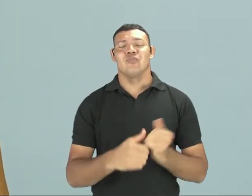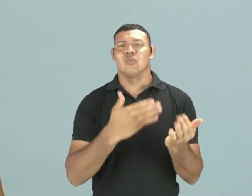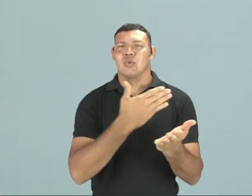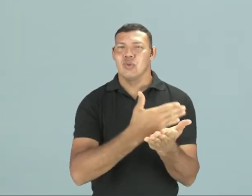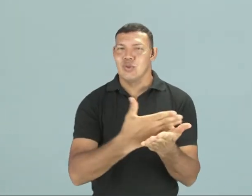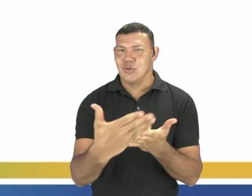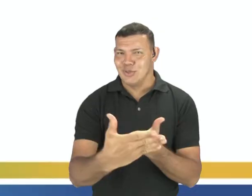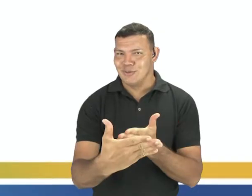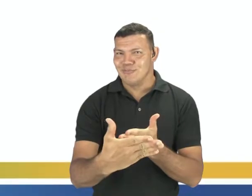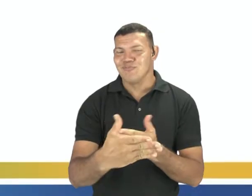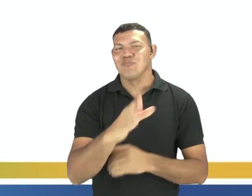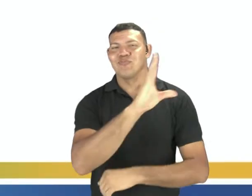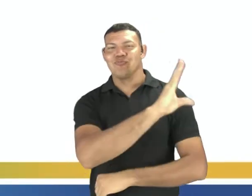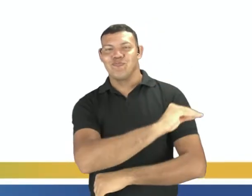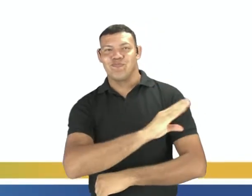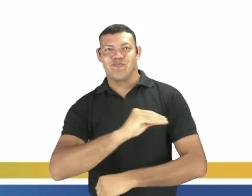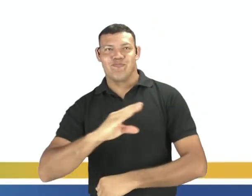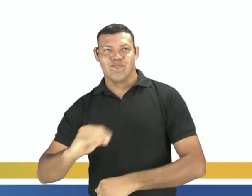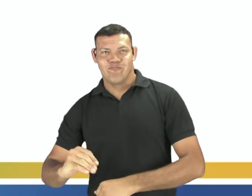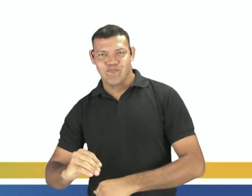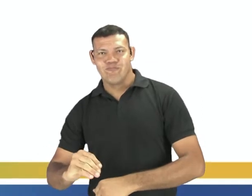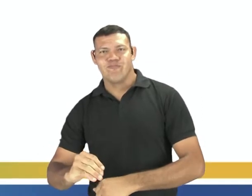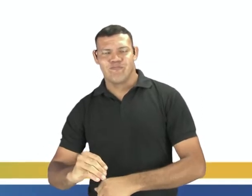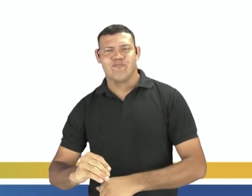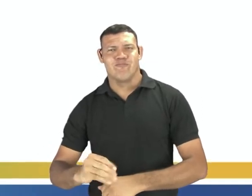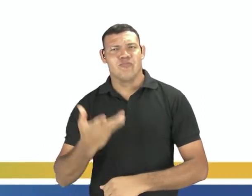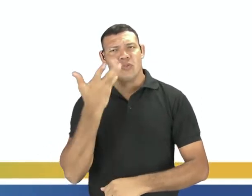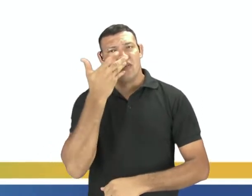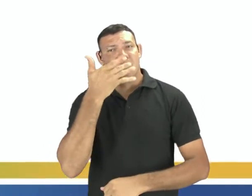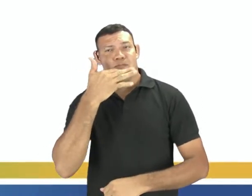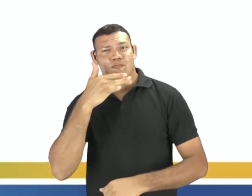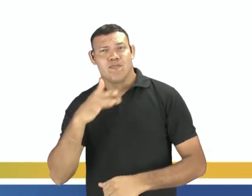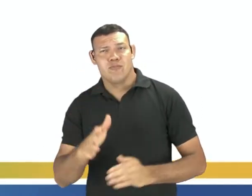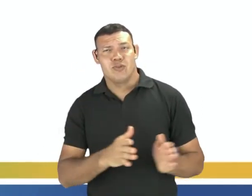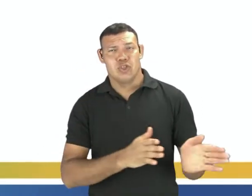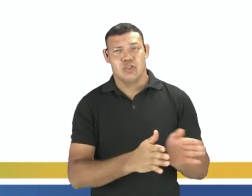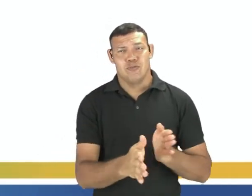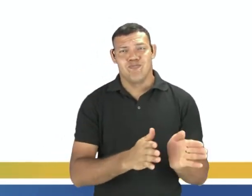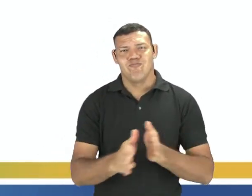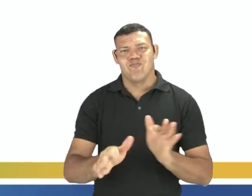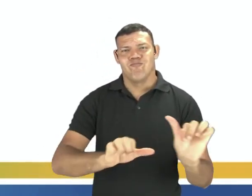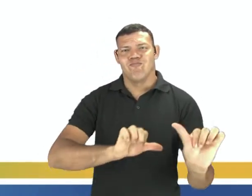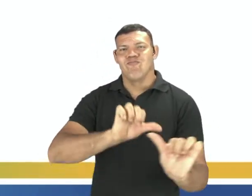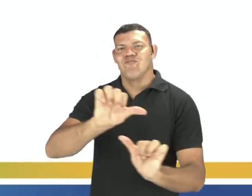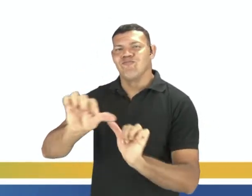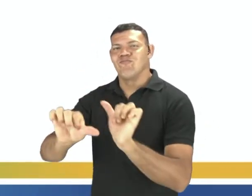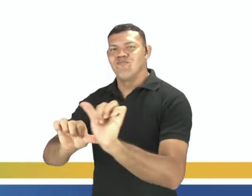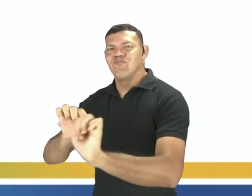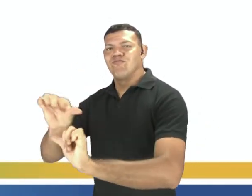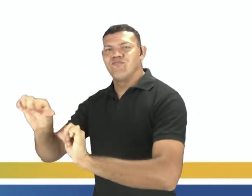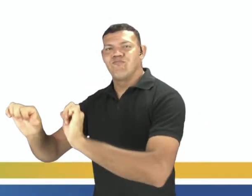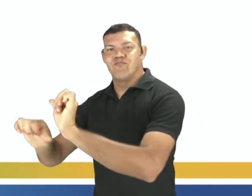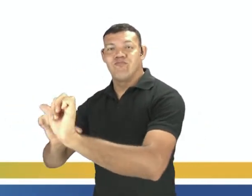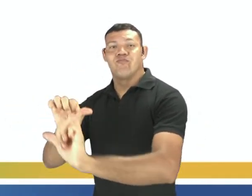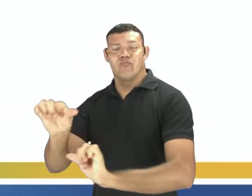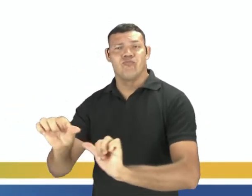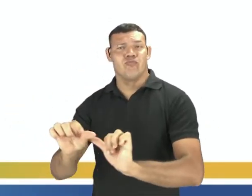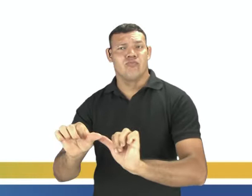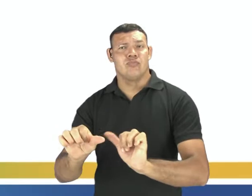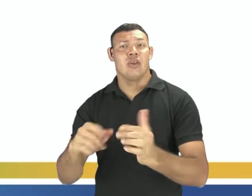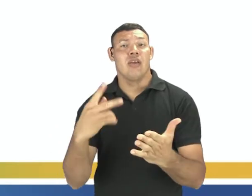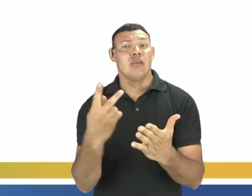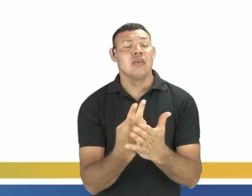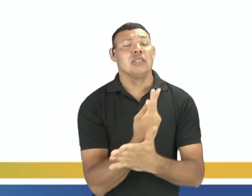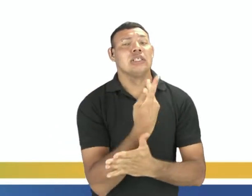da adolescência. A adolescência são crianças em processo de transformações. É nesse momento que